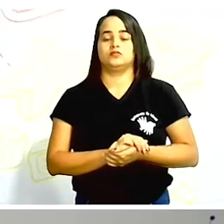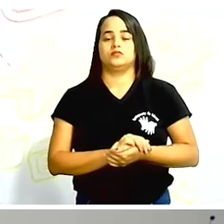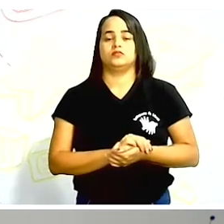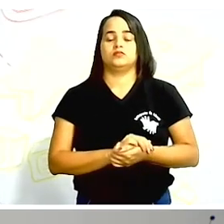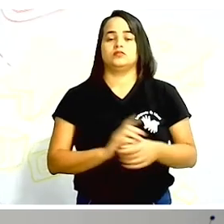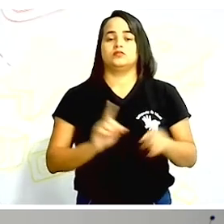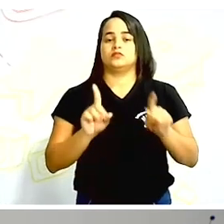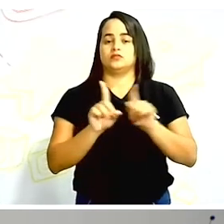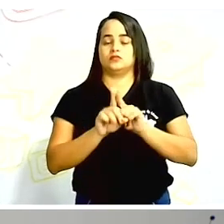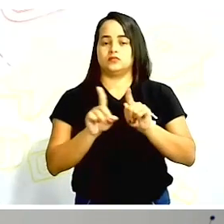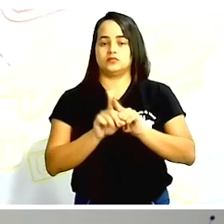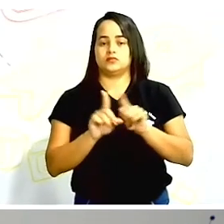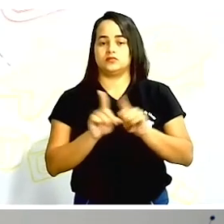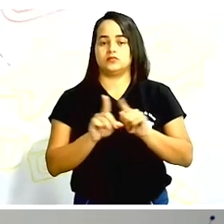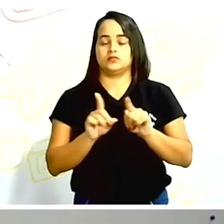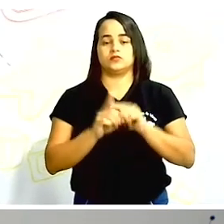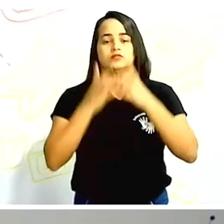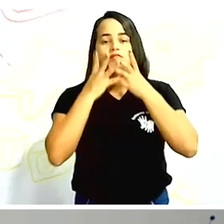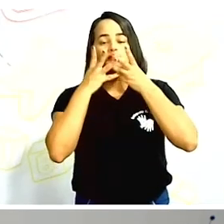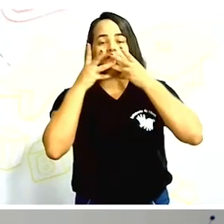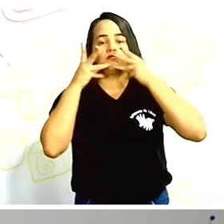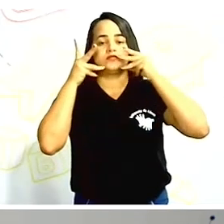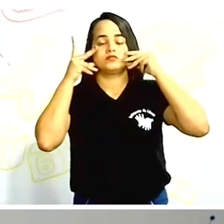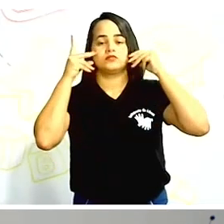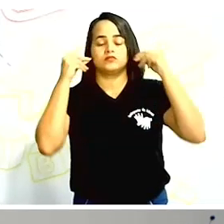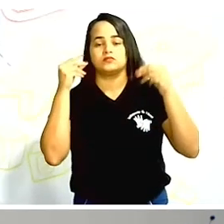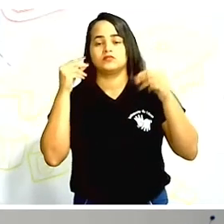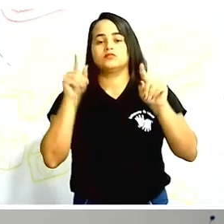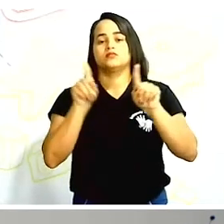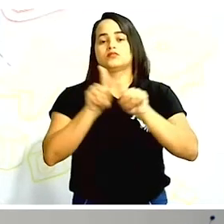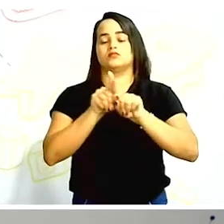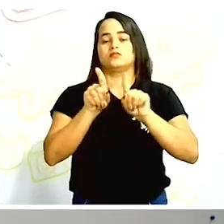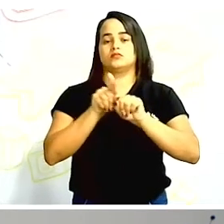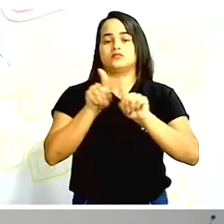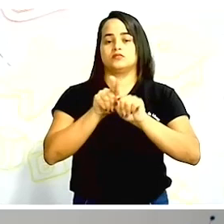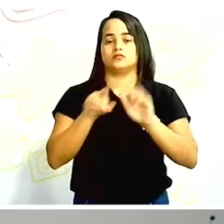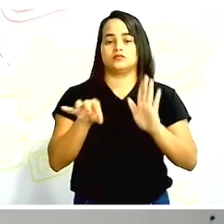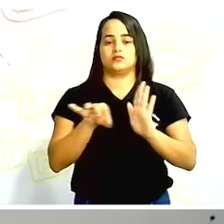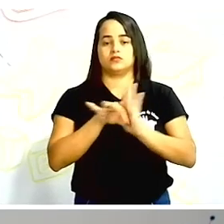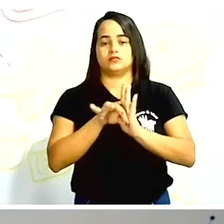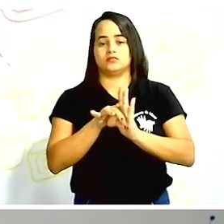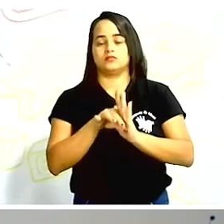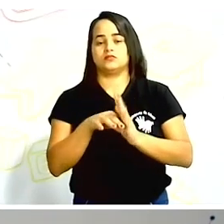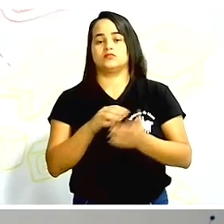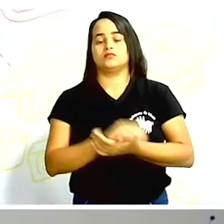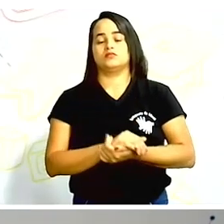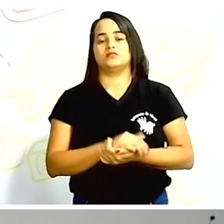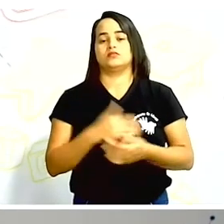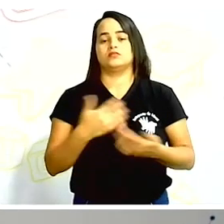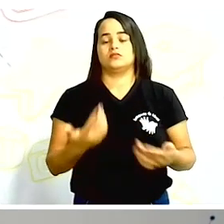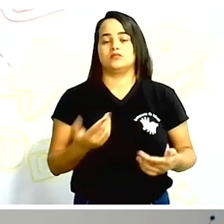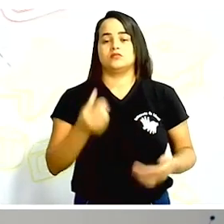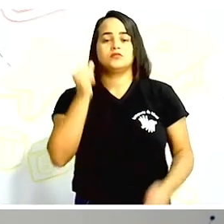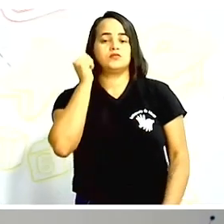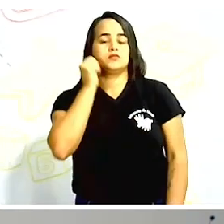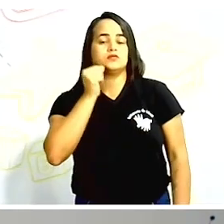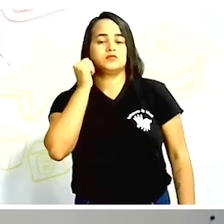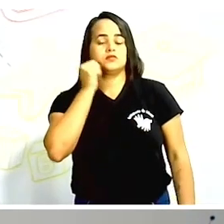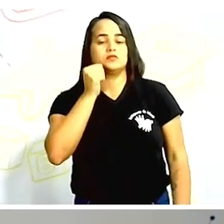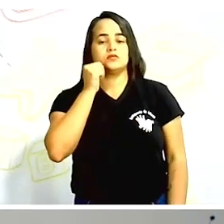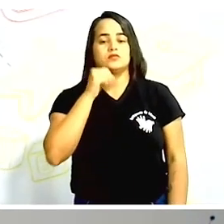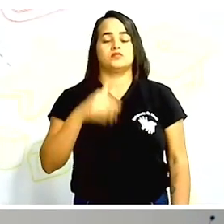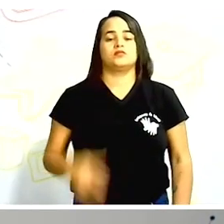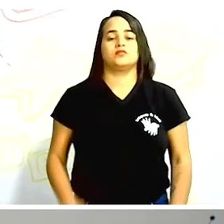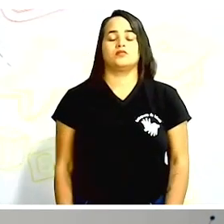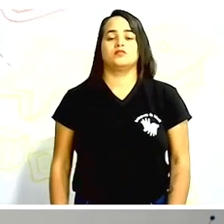função do estrogênio o crescimento de pelos pubianos, como acontece também com a testosterona masculina. No caso feminino, o estrogênio. E